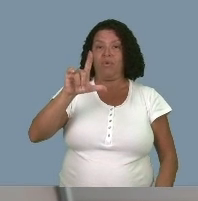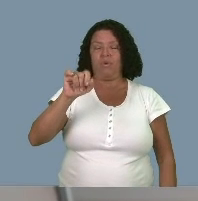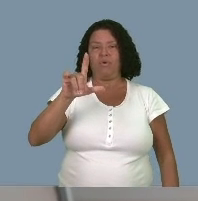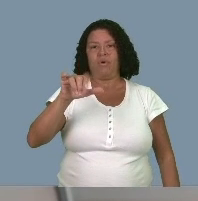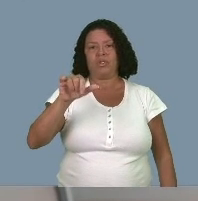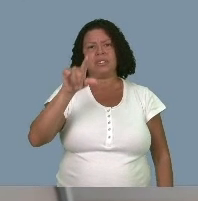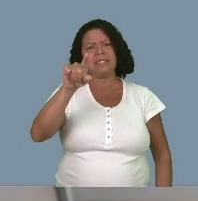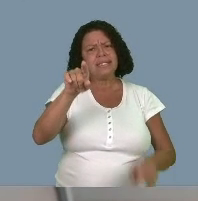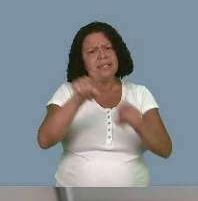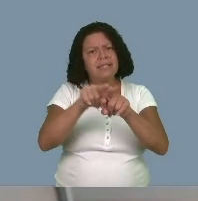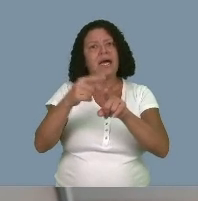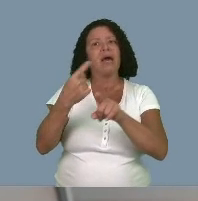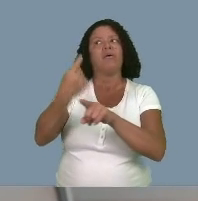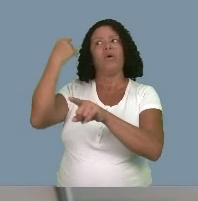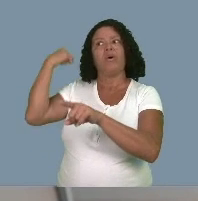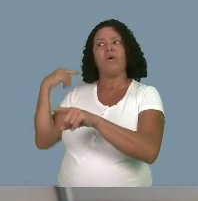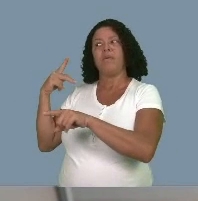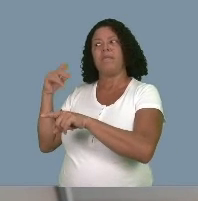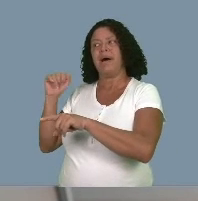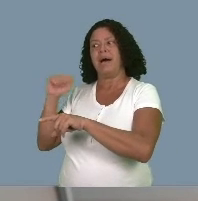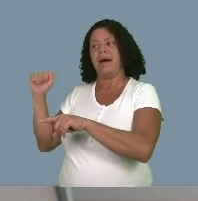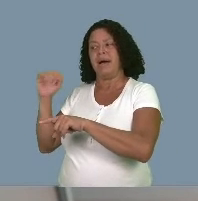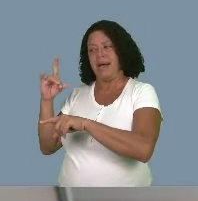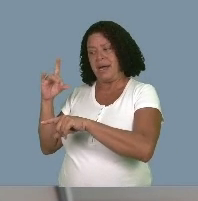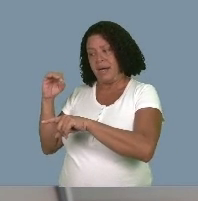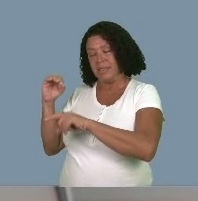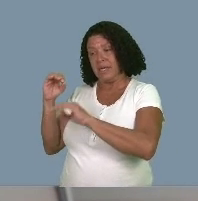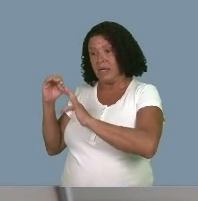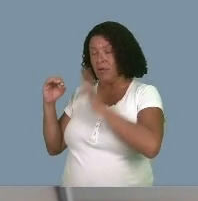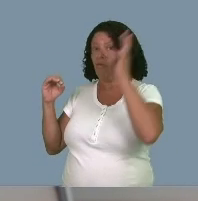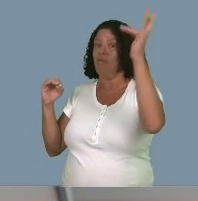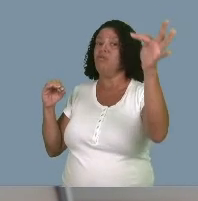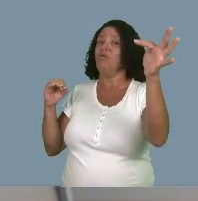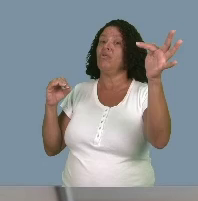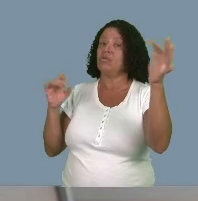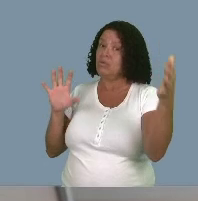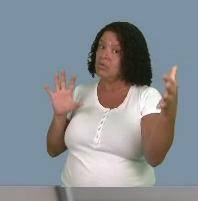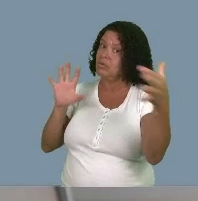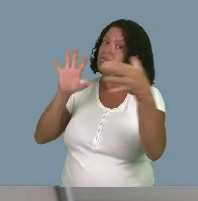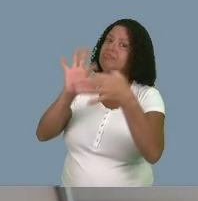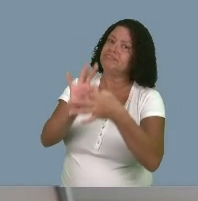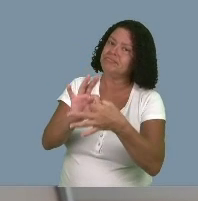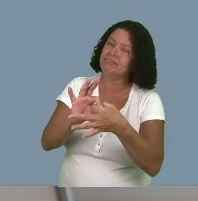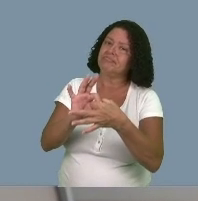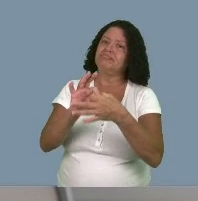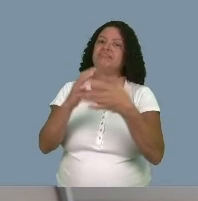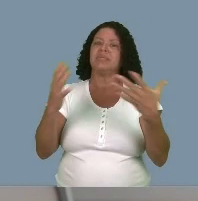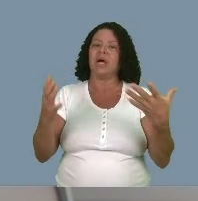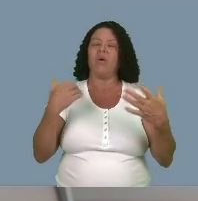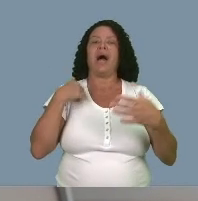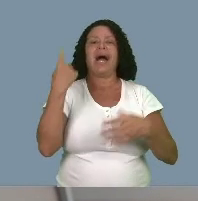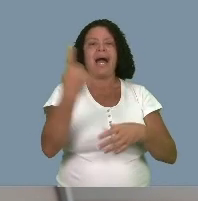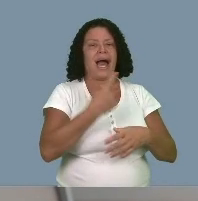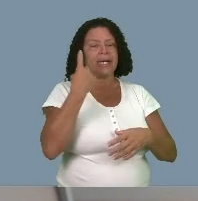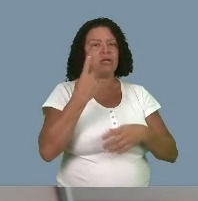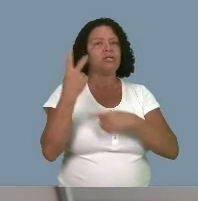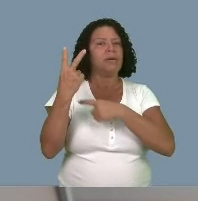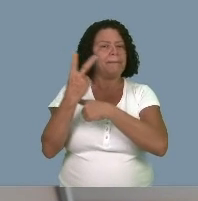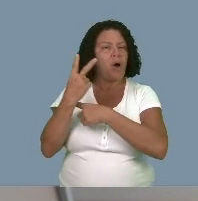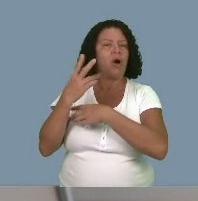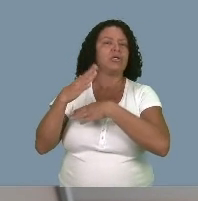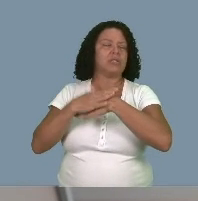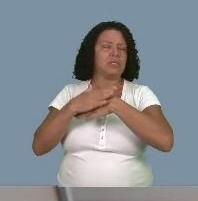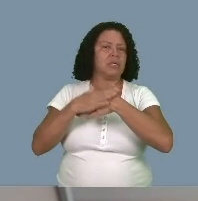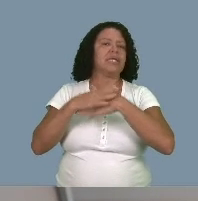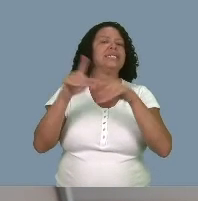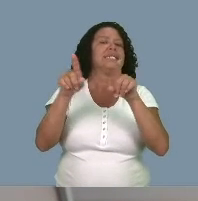passado e o programa no futuro ao qual se vinculará. Então, a nossa imunologia, a nossa proteção, inclusive do